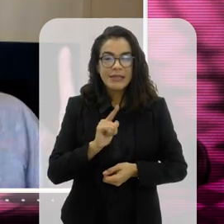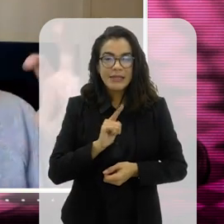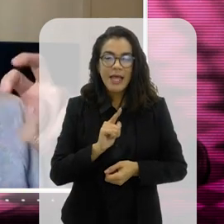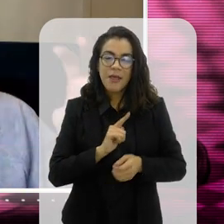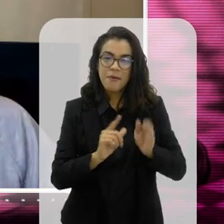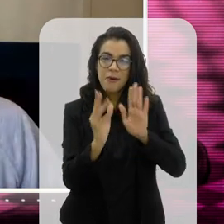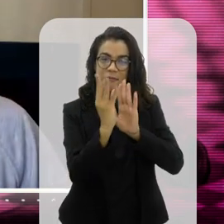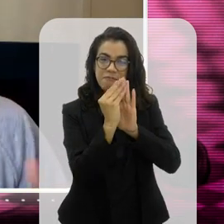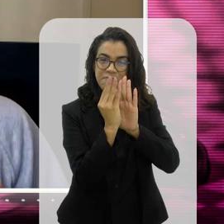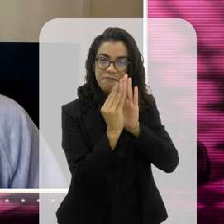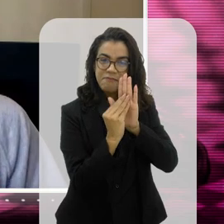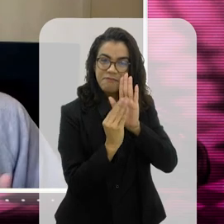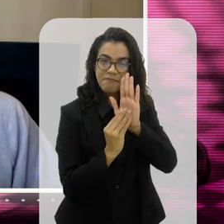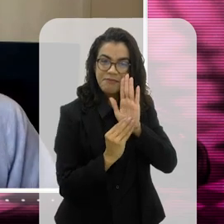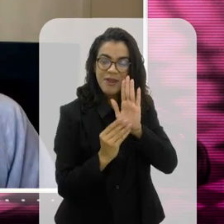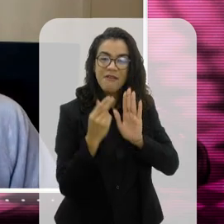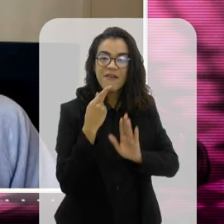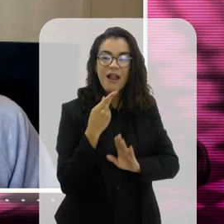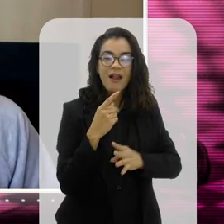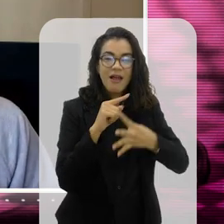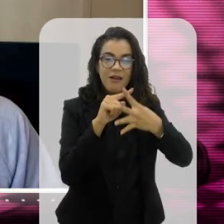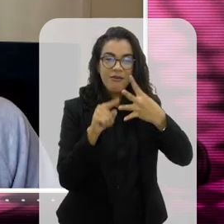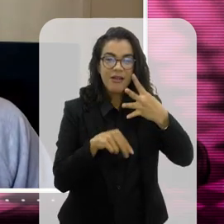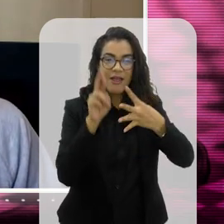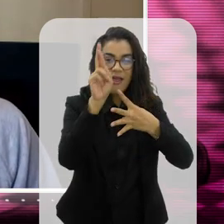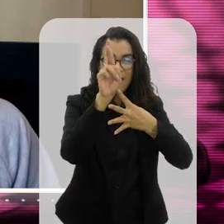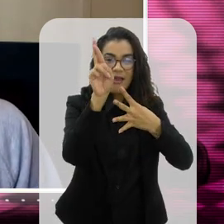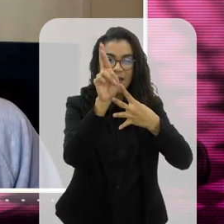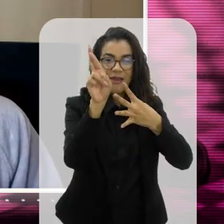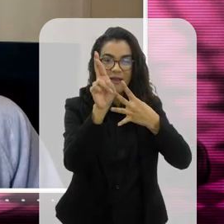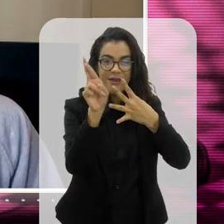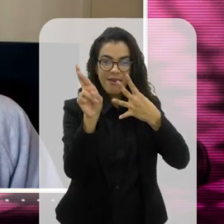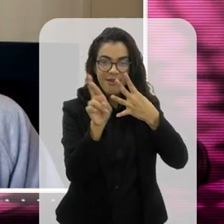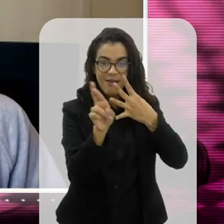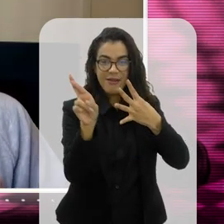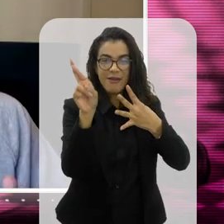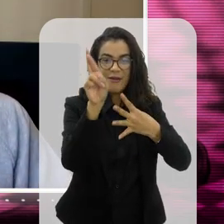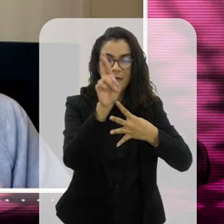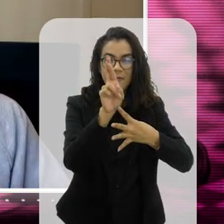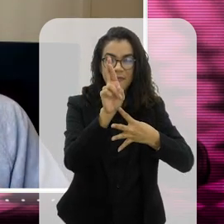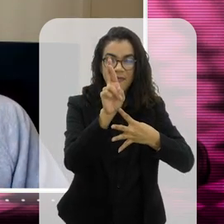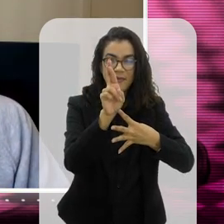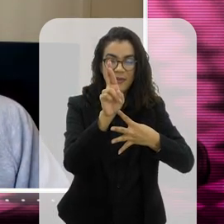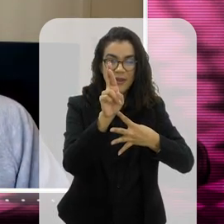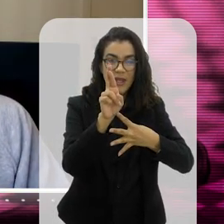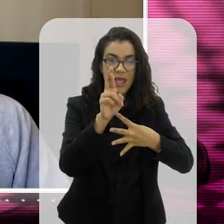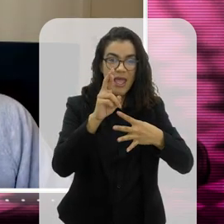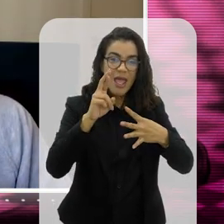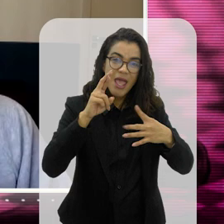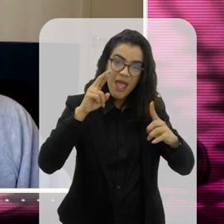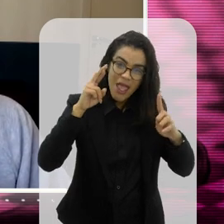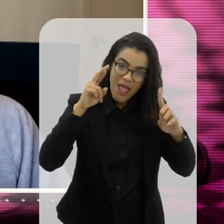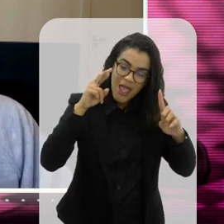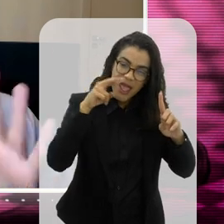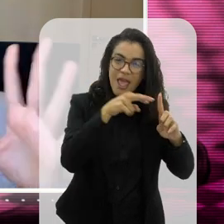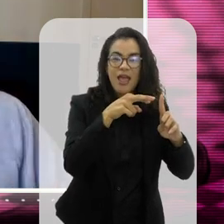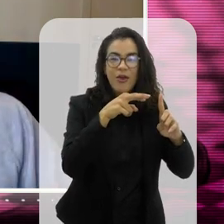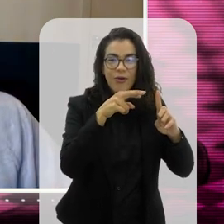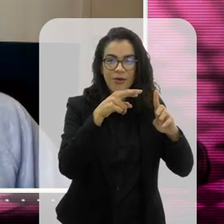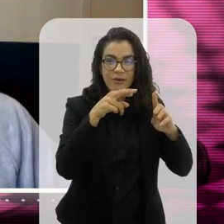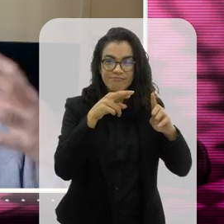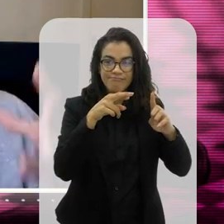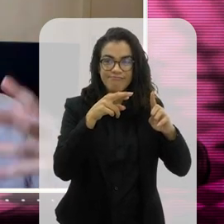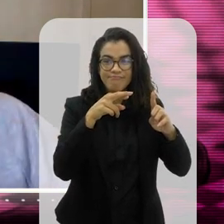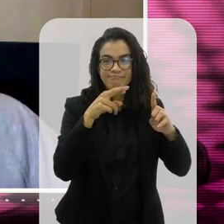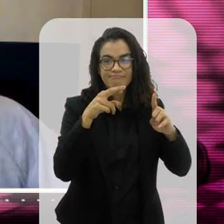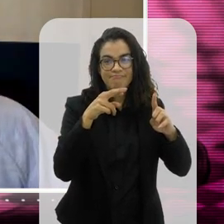tem uma metodologia que usam, que falam dos quatro R's sobre o trabalho de cuidado, que é reconhecer, então, o que a gente está